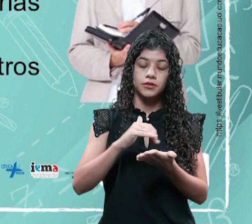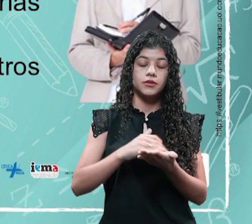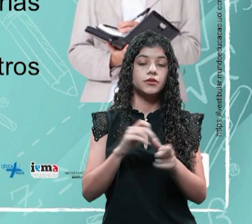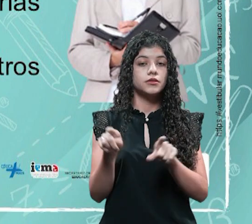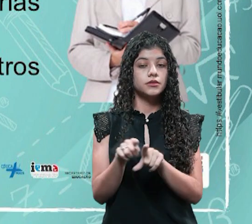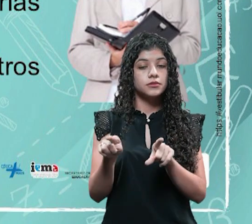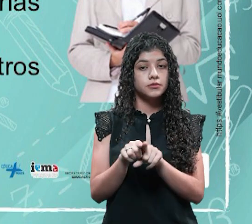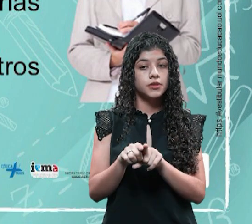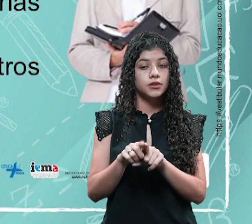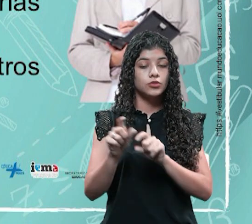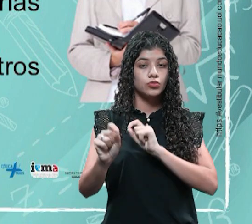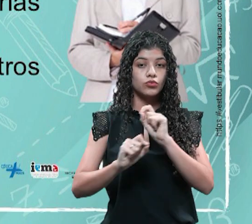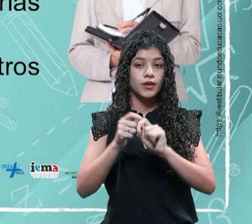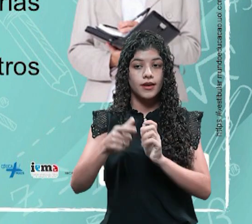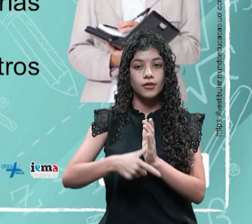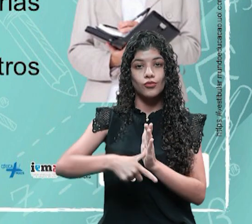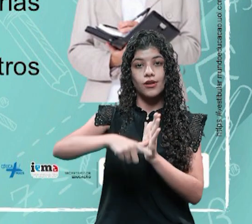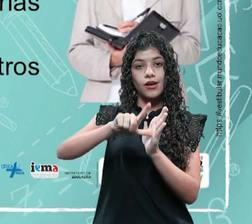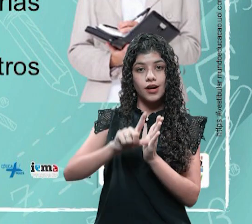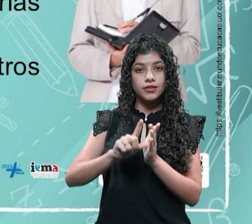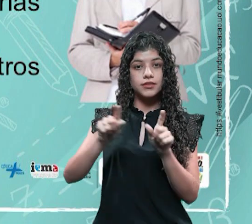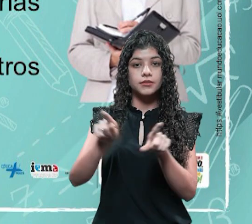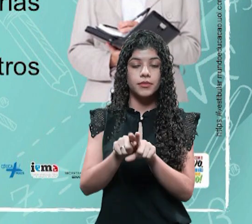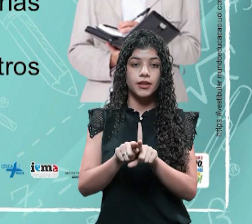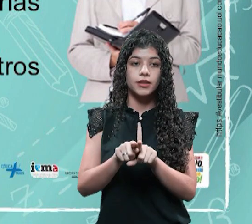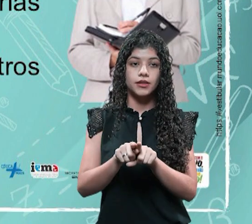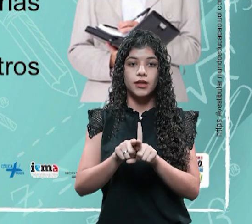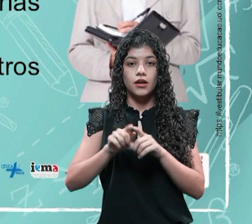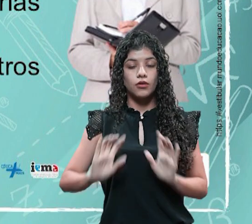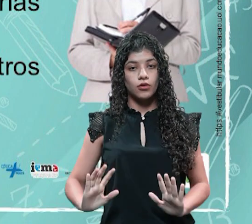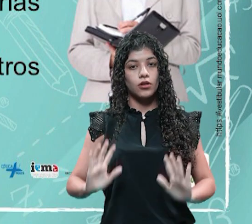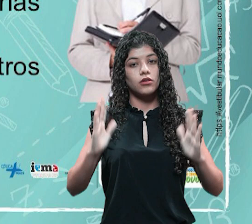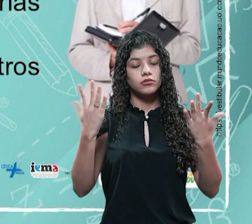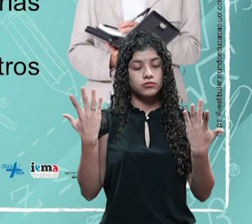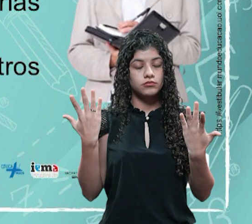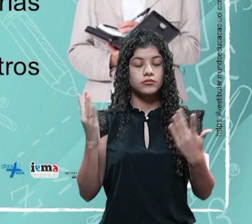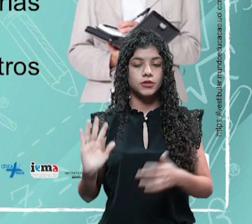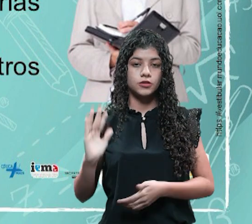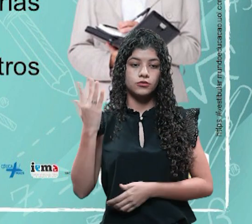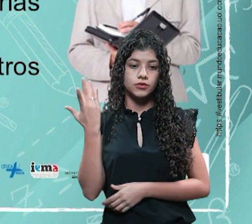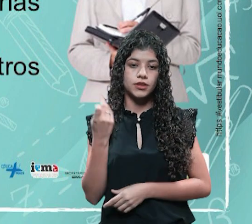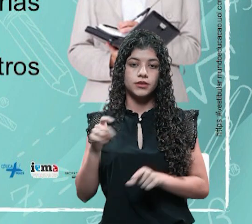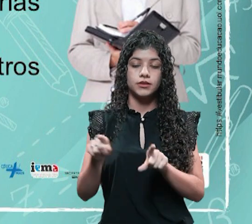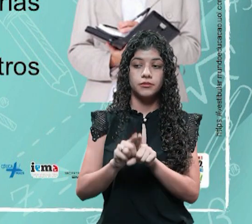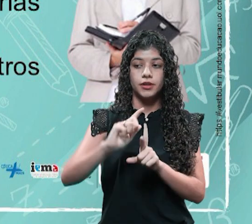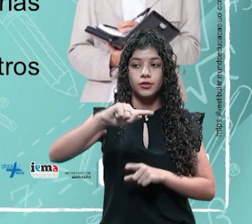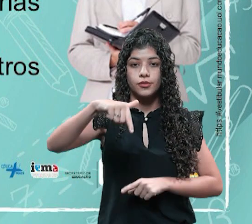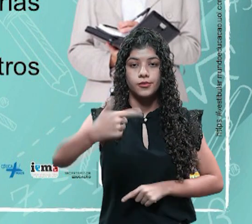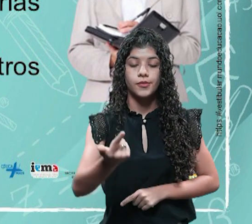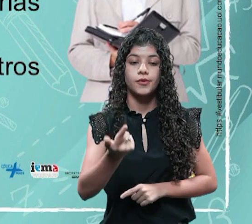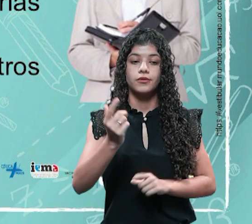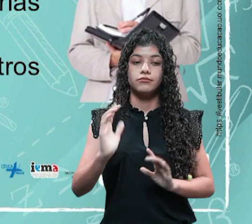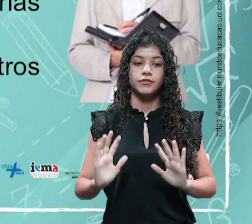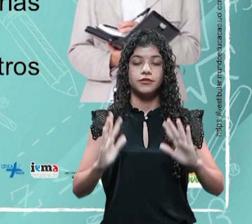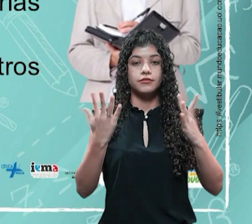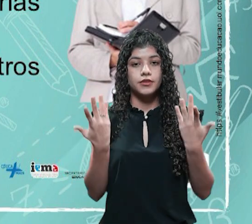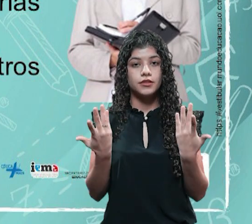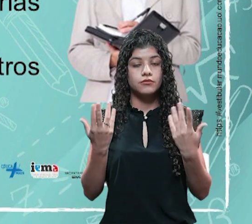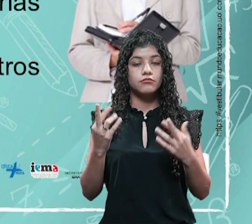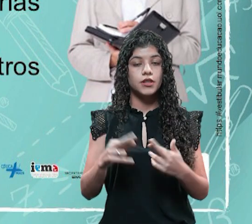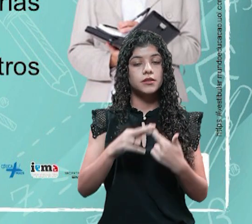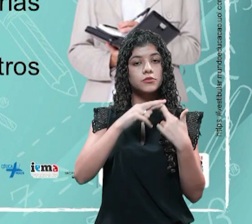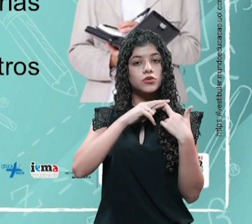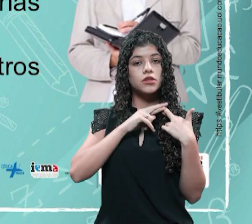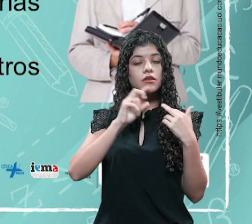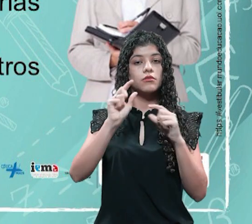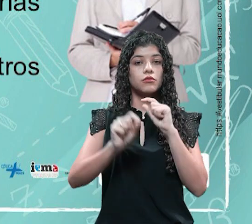também, tanto do pré quanto do trans-evento, a Secretaria. E o pós também, né? Ela é responsável